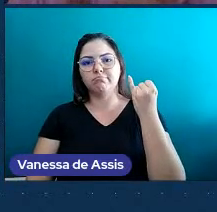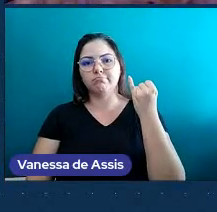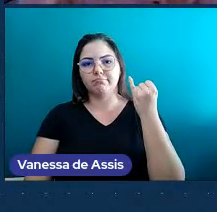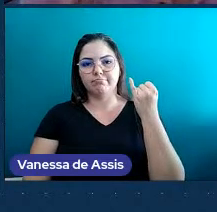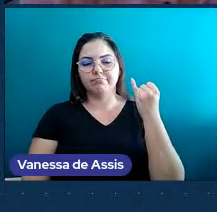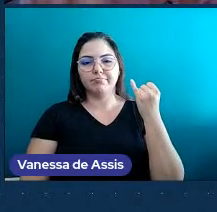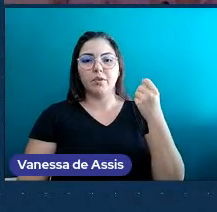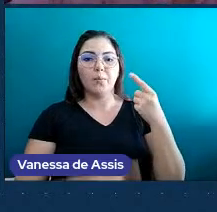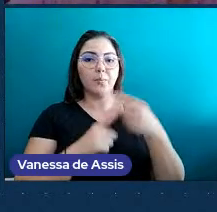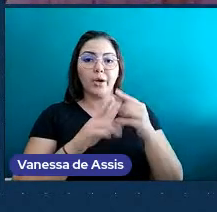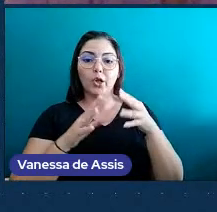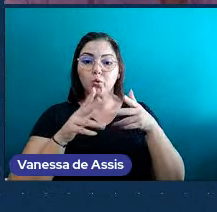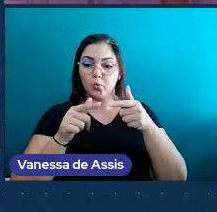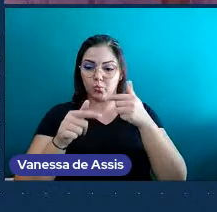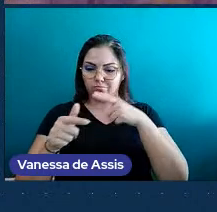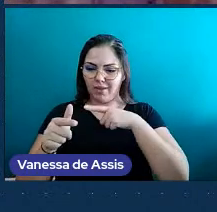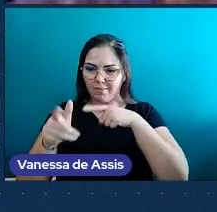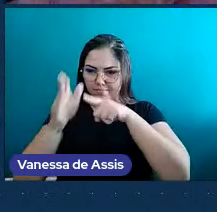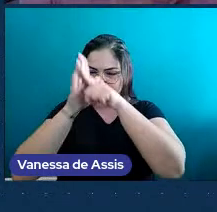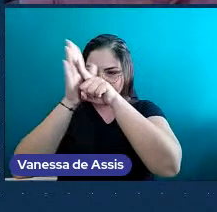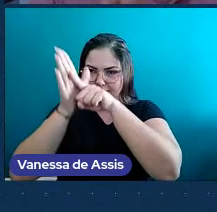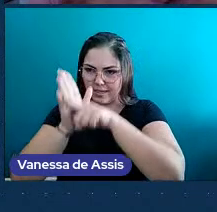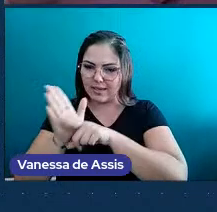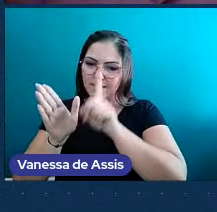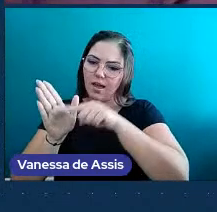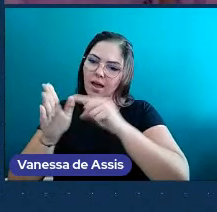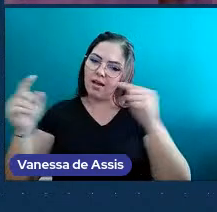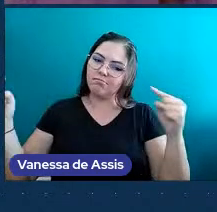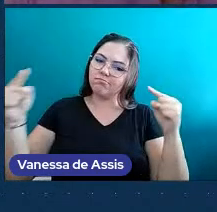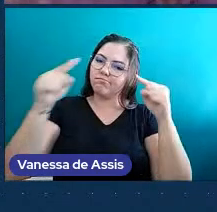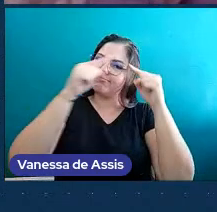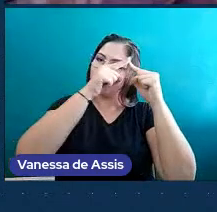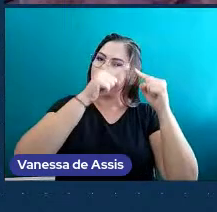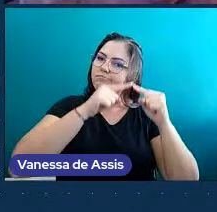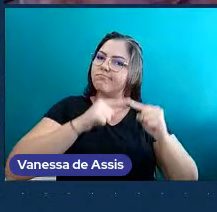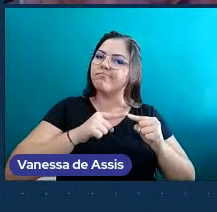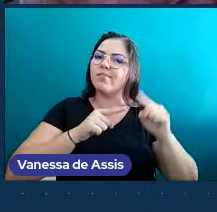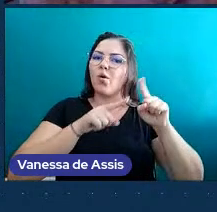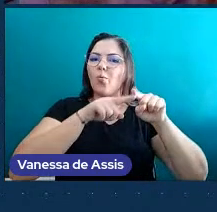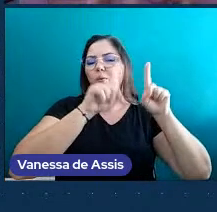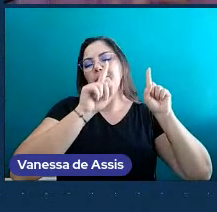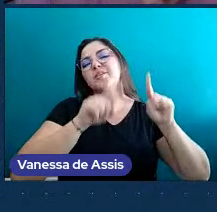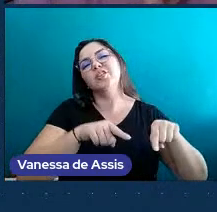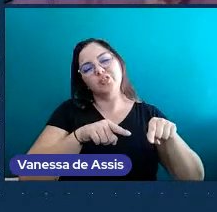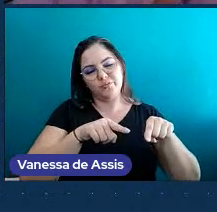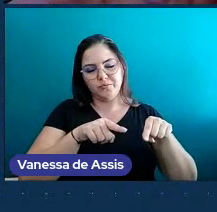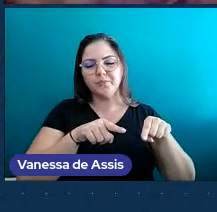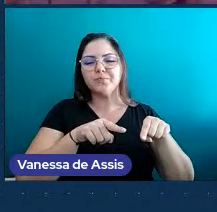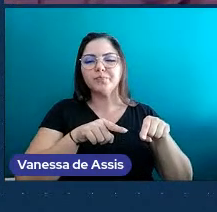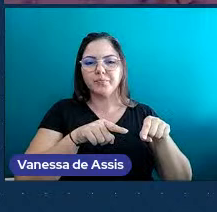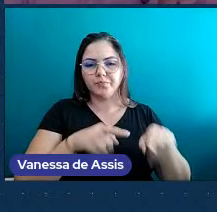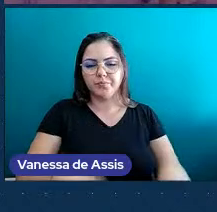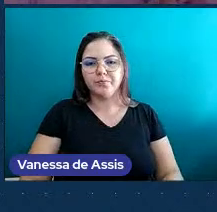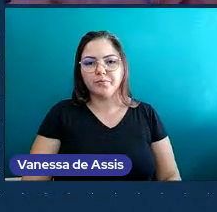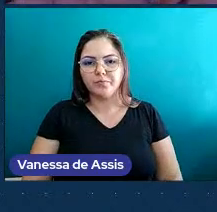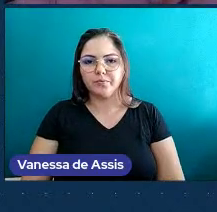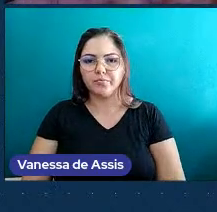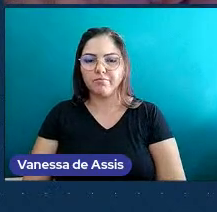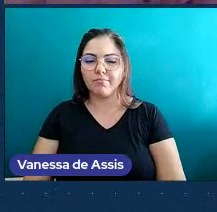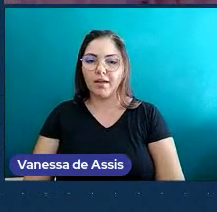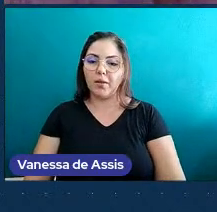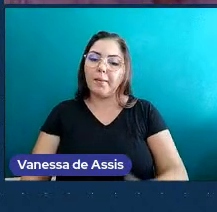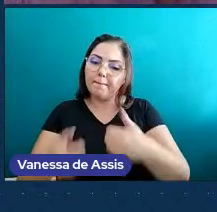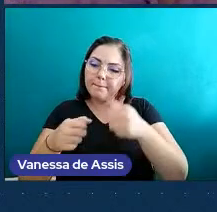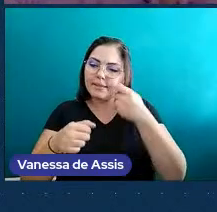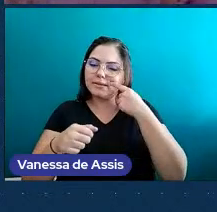desses objetivos que nortearão o seu trabalho. E, em tese, não permitirão que você desvie o seu olhar,